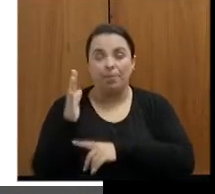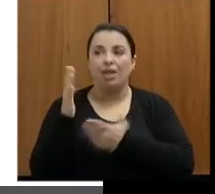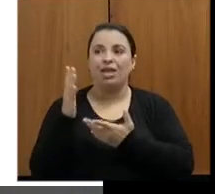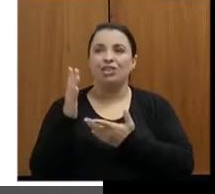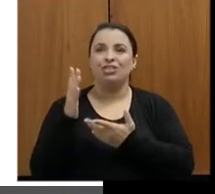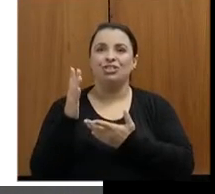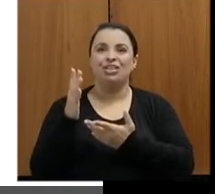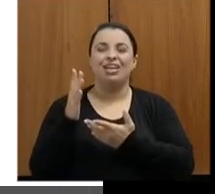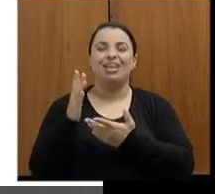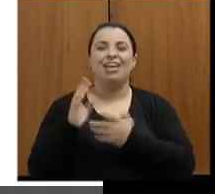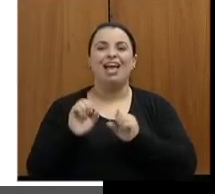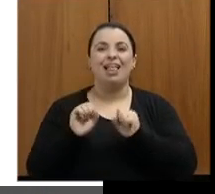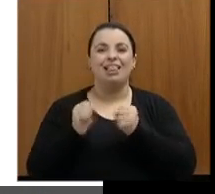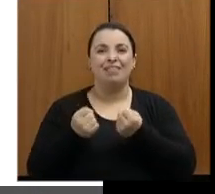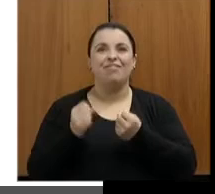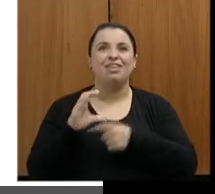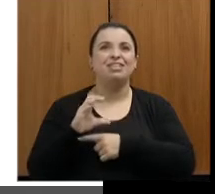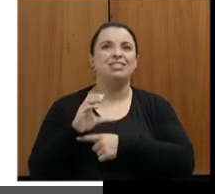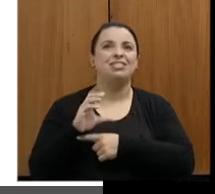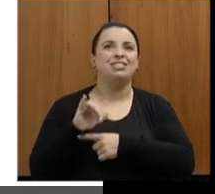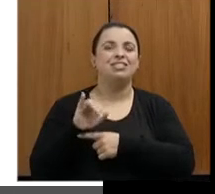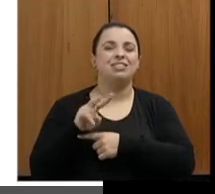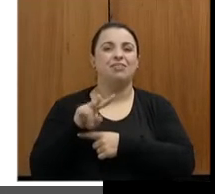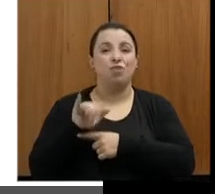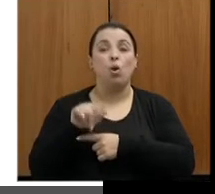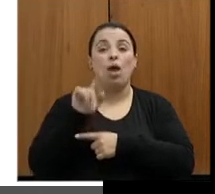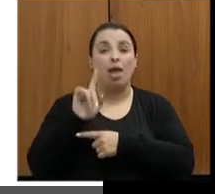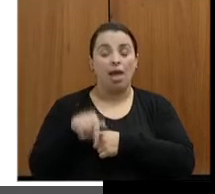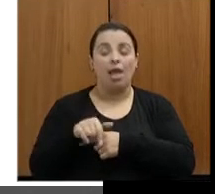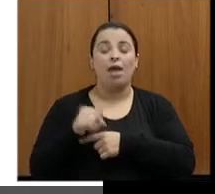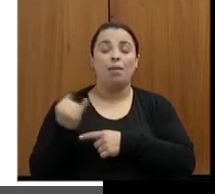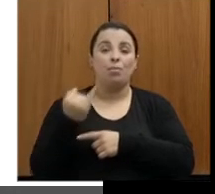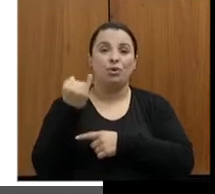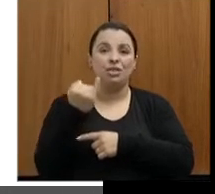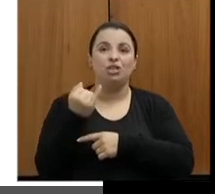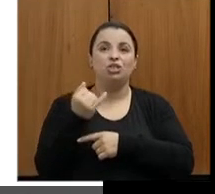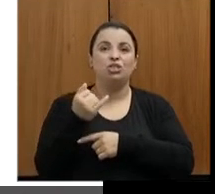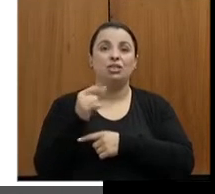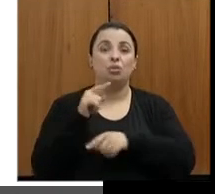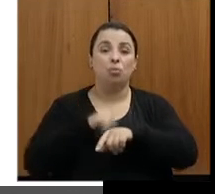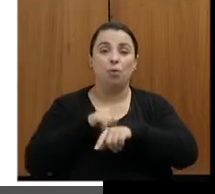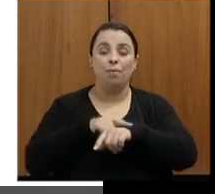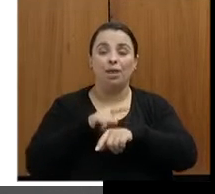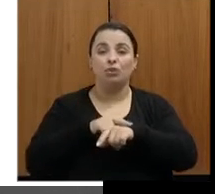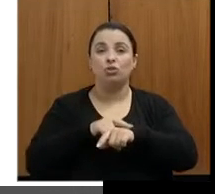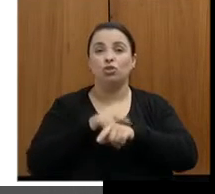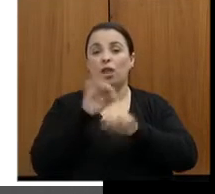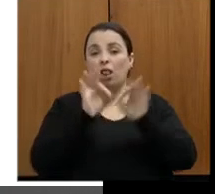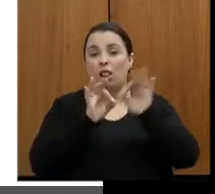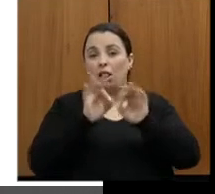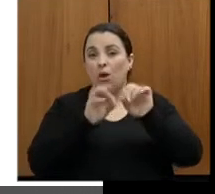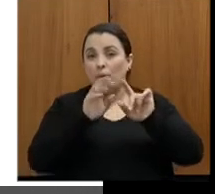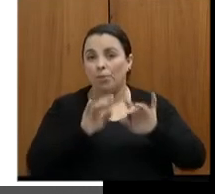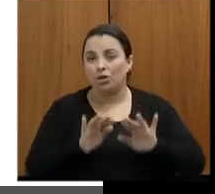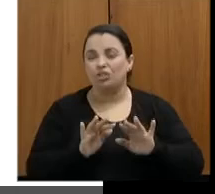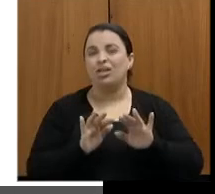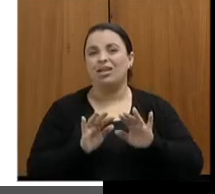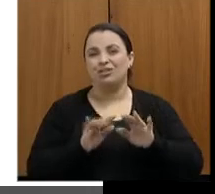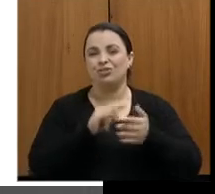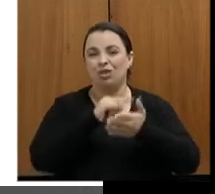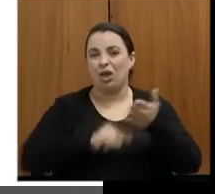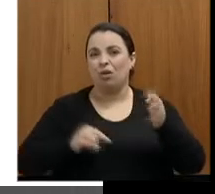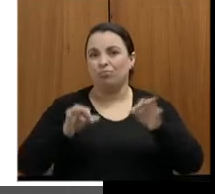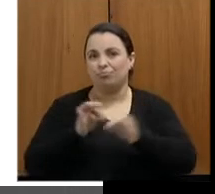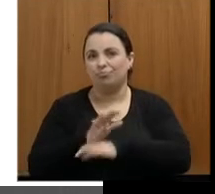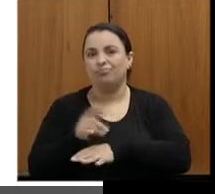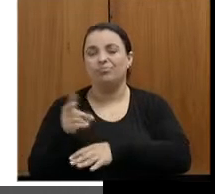importantes na hora de elaborar o projeto de regularização fundiária, o PRF, considerando, às vezes, as áreas de